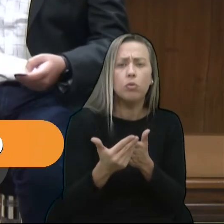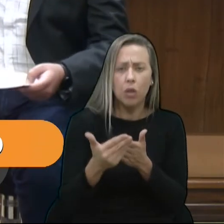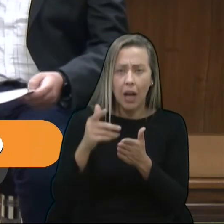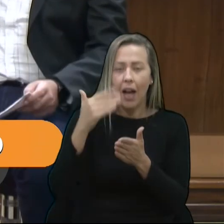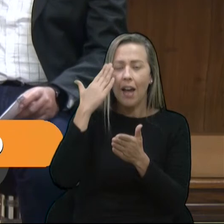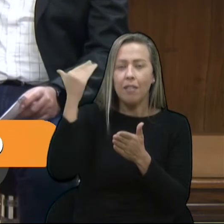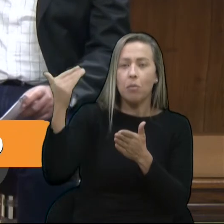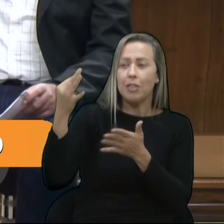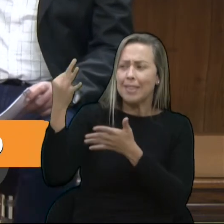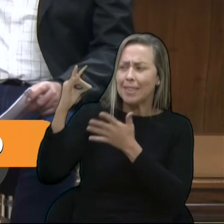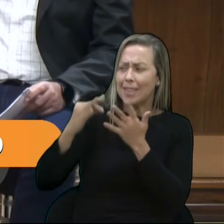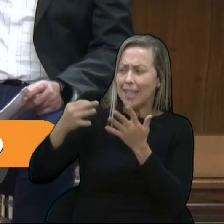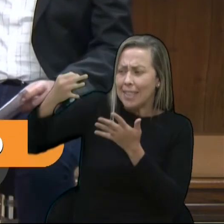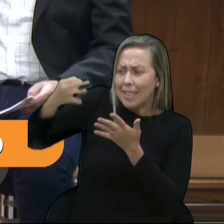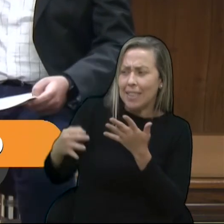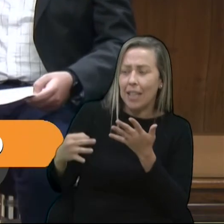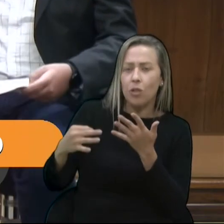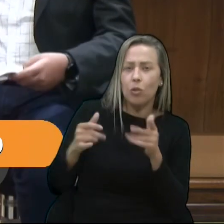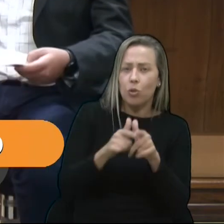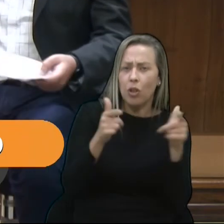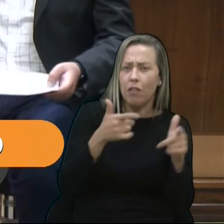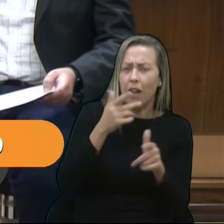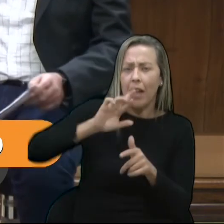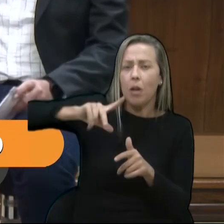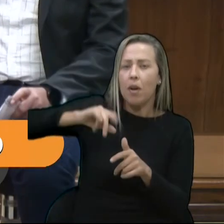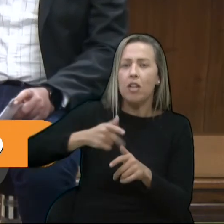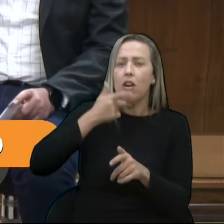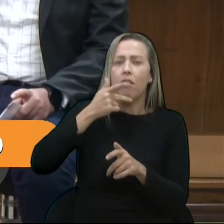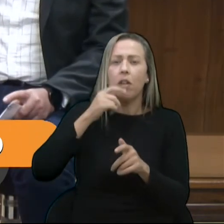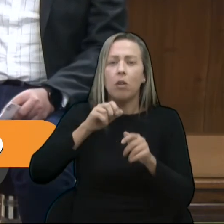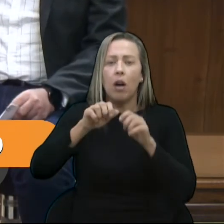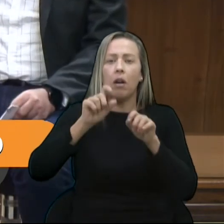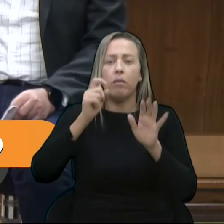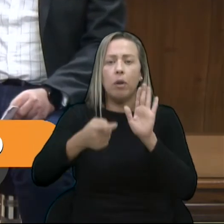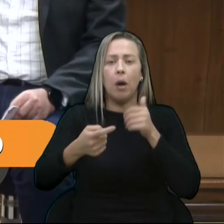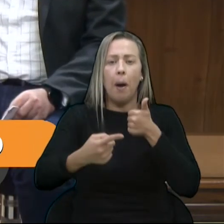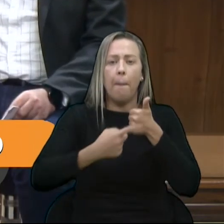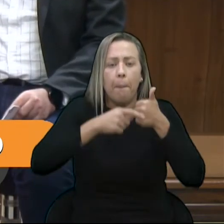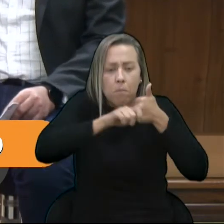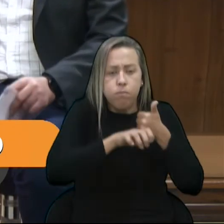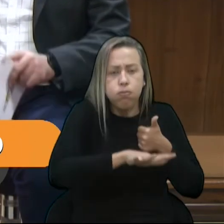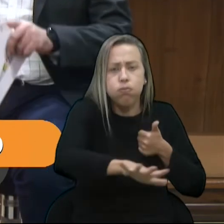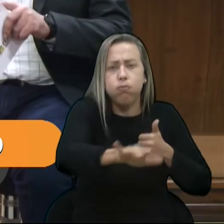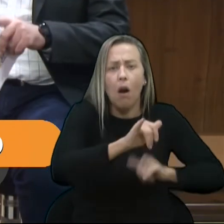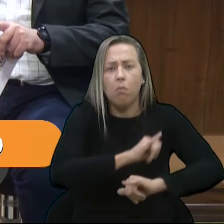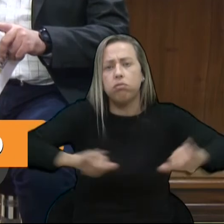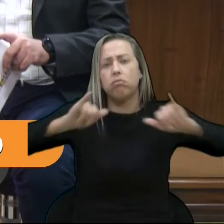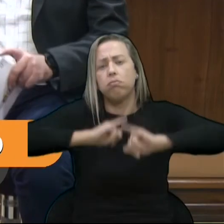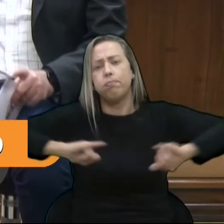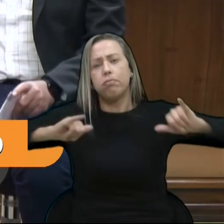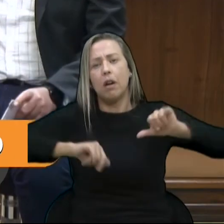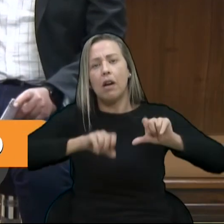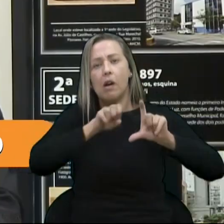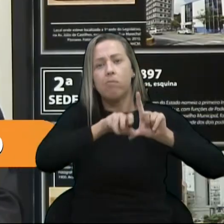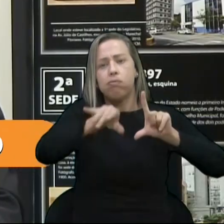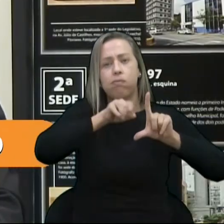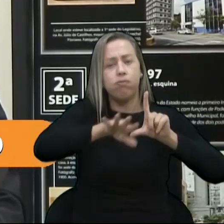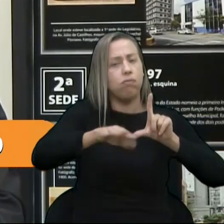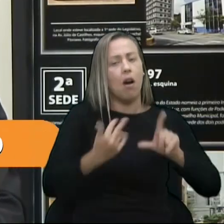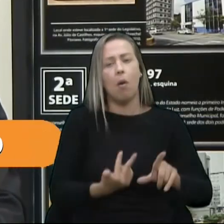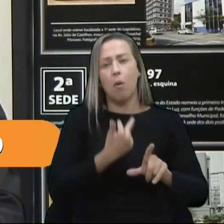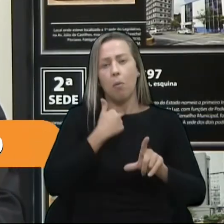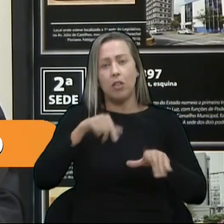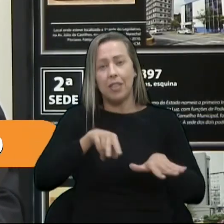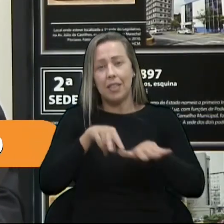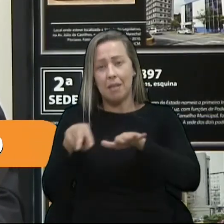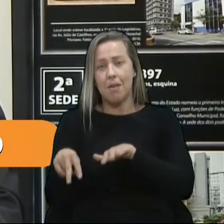famosa checagem que se fala no jornalismo. Verdade. Não só sair compartilhando e reproduzindo. Então a Semana da Comunicação, ela, em última